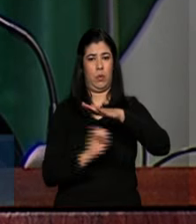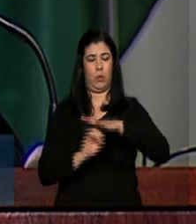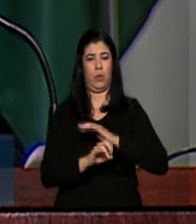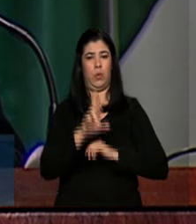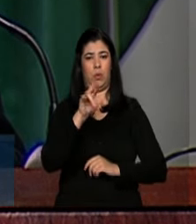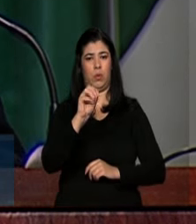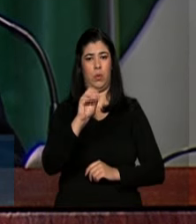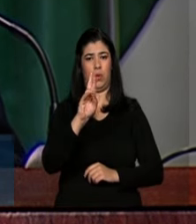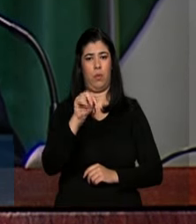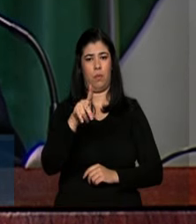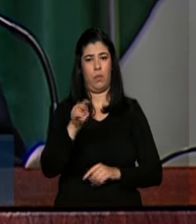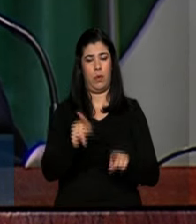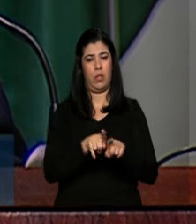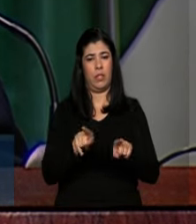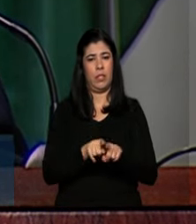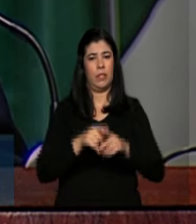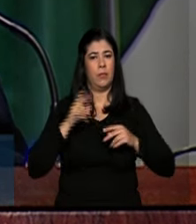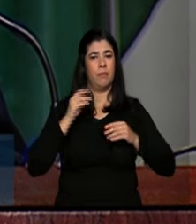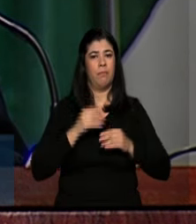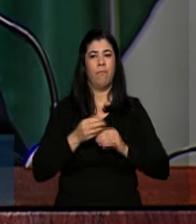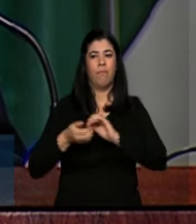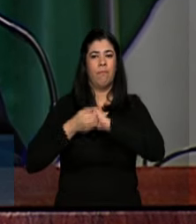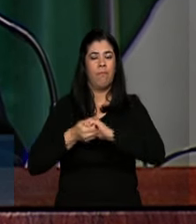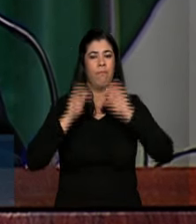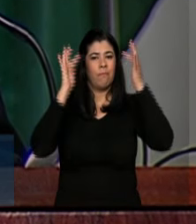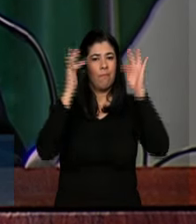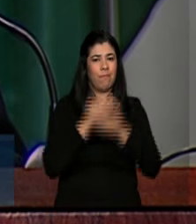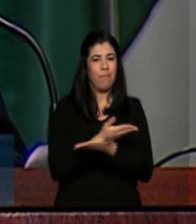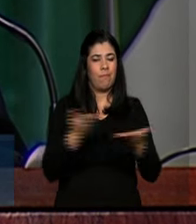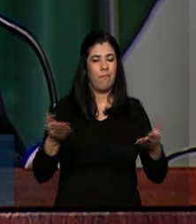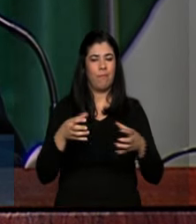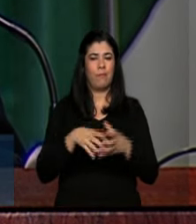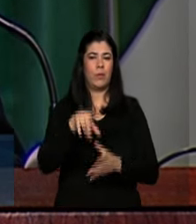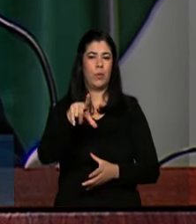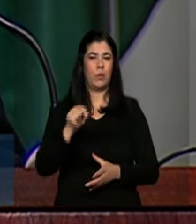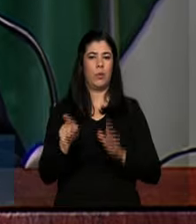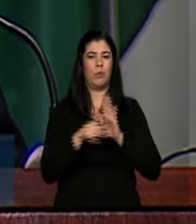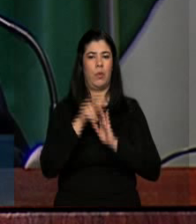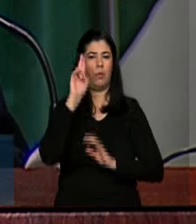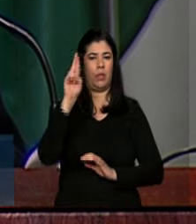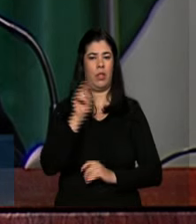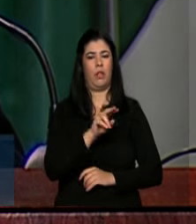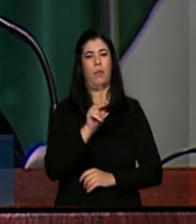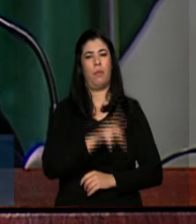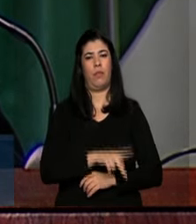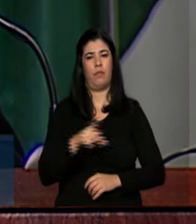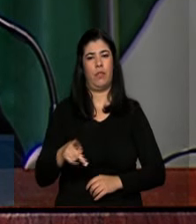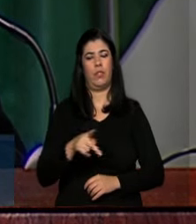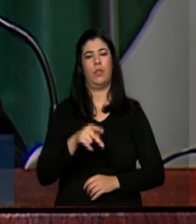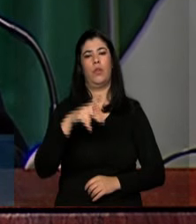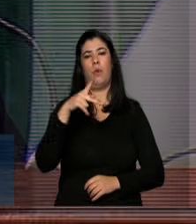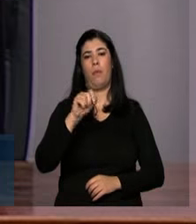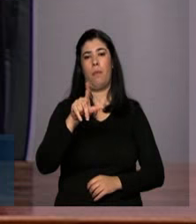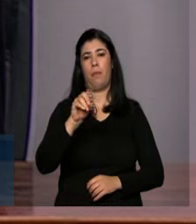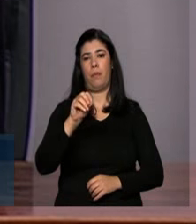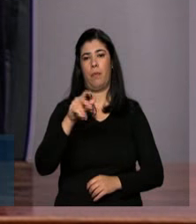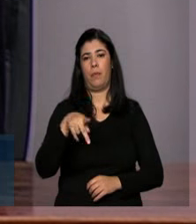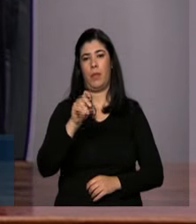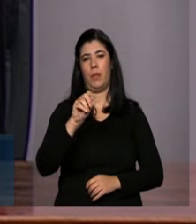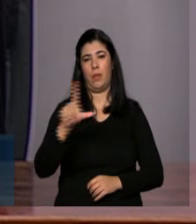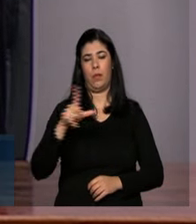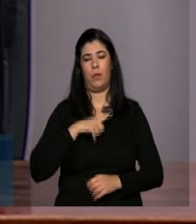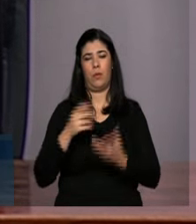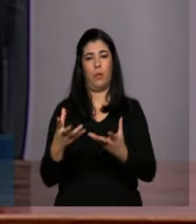Branco. Felicito também a turma pela escolha de seu patrono, o professor José Paulo Tavares Coll, mestre que legou